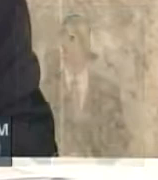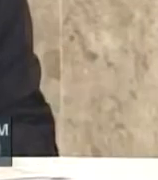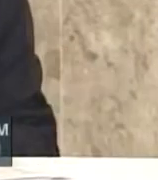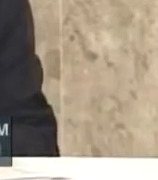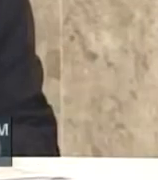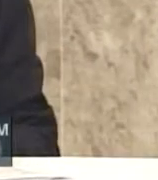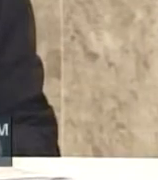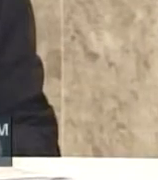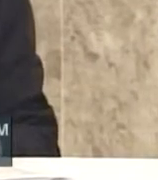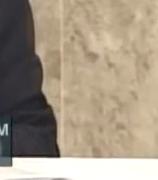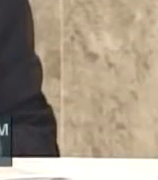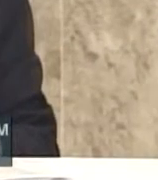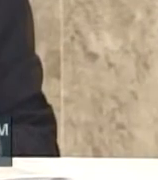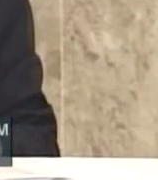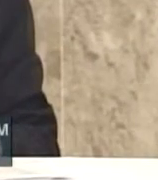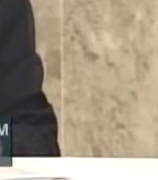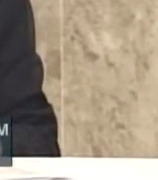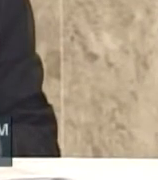Fala.